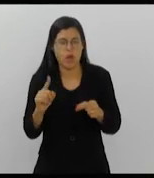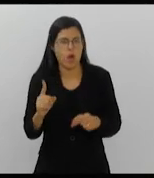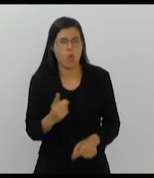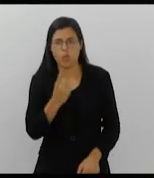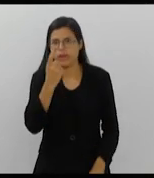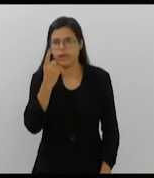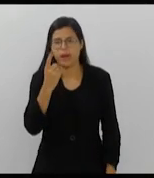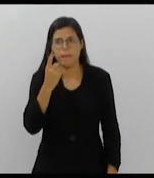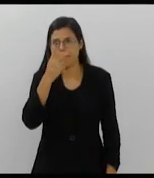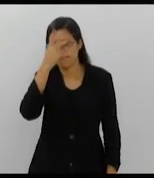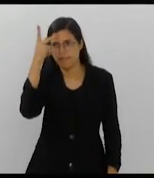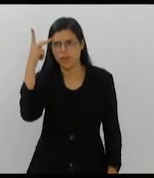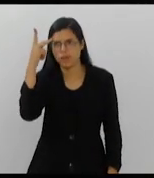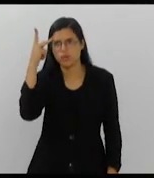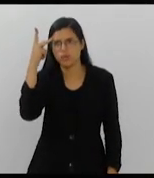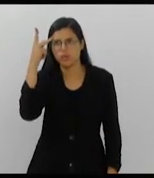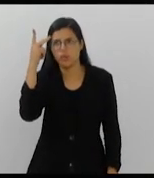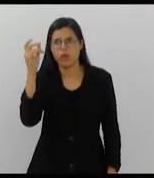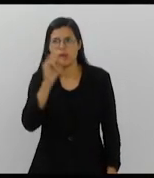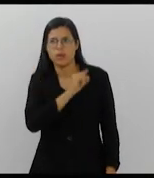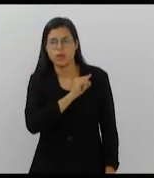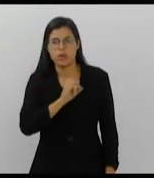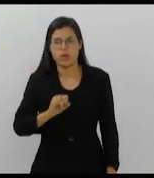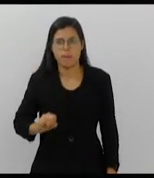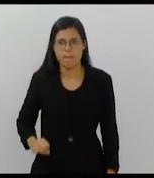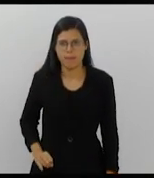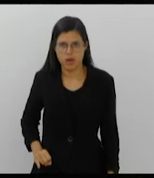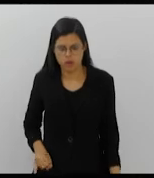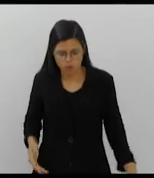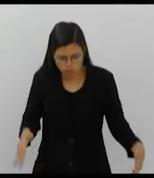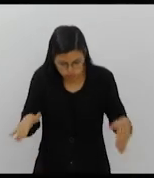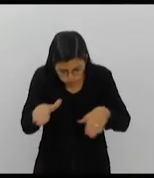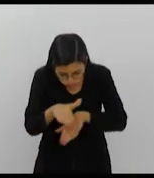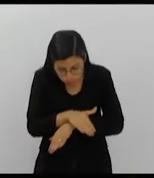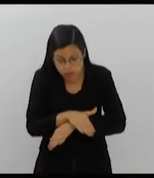a única pessoa que o imperador abaixa a cabeça é para o professor.